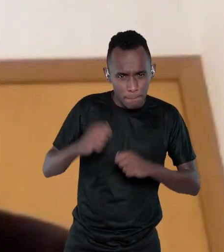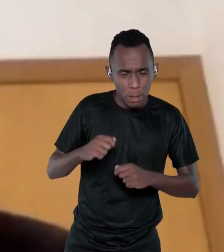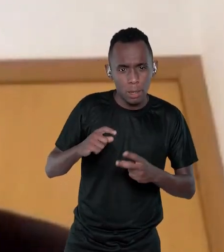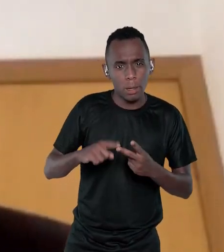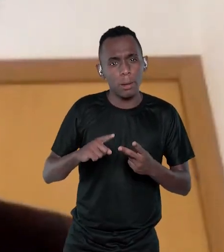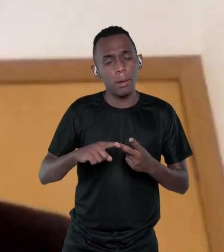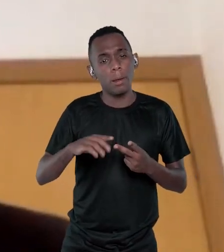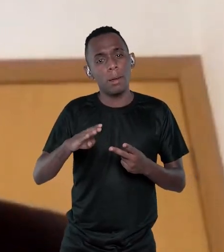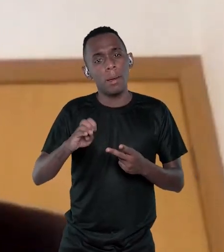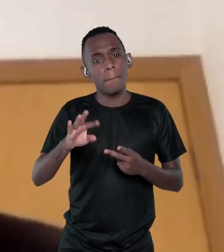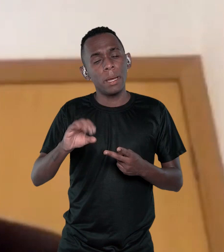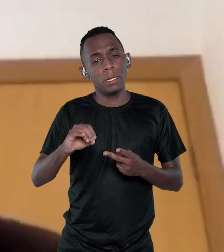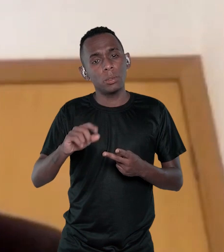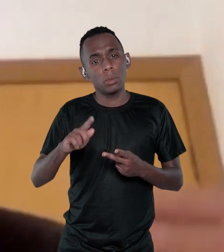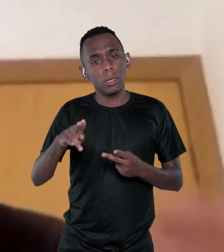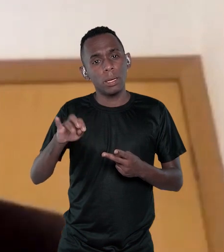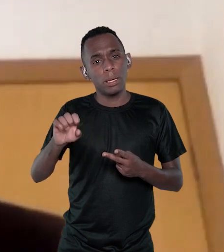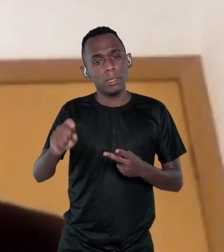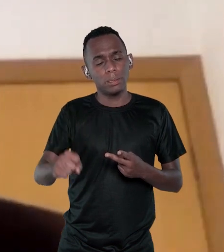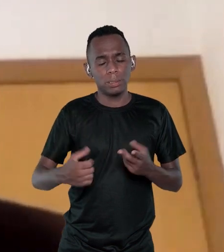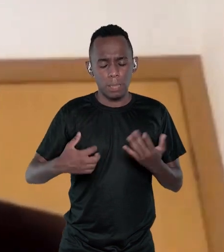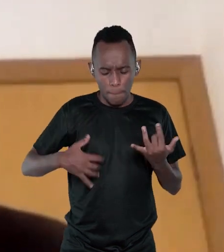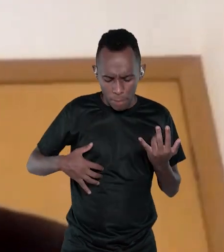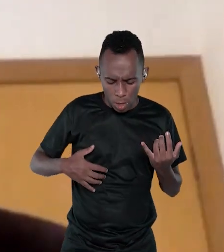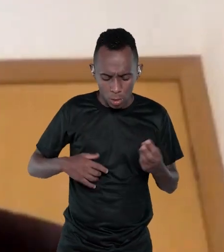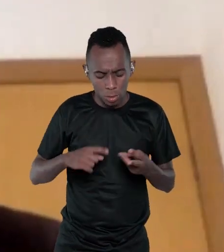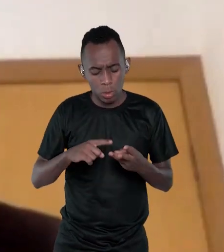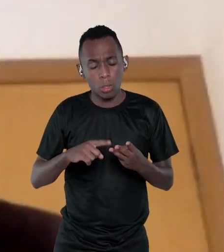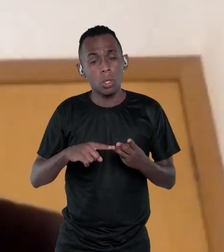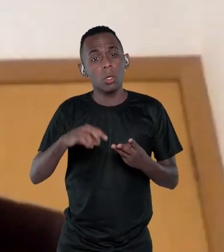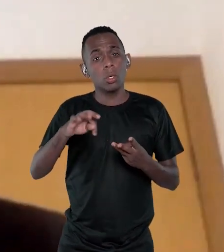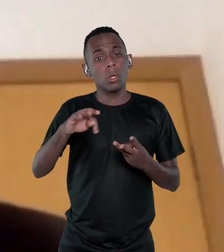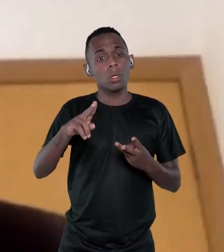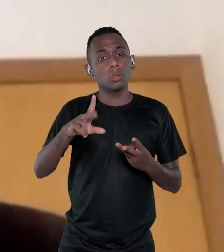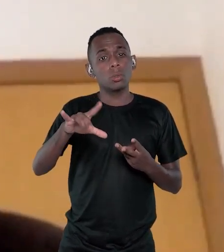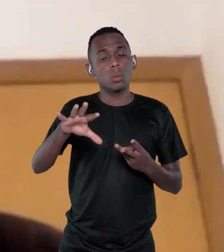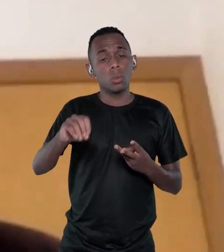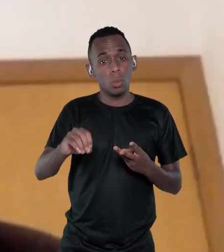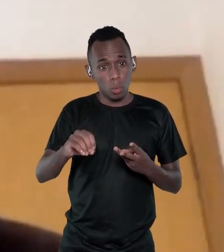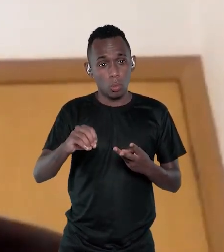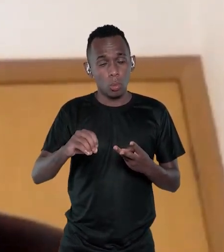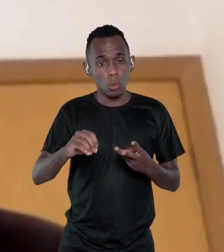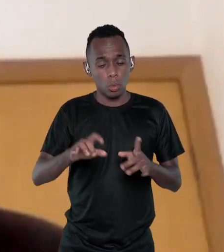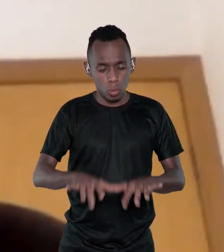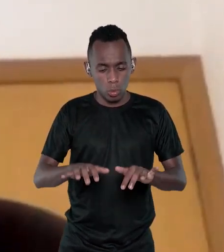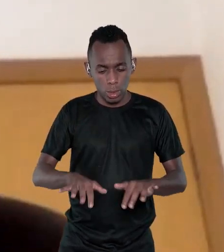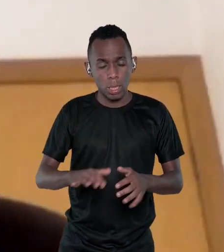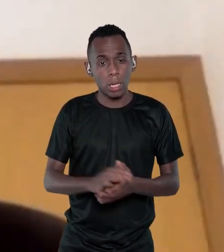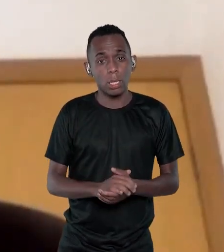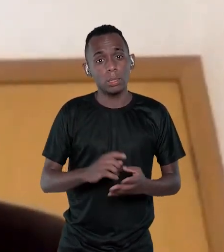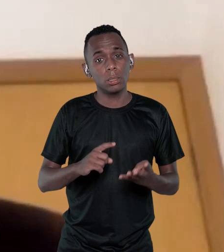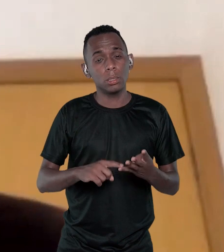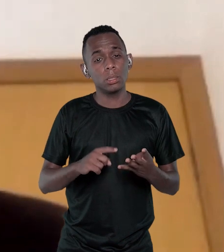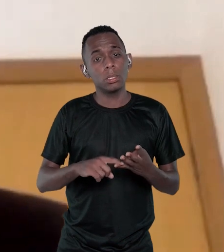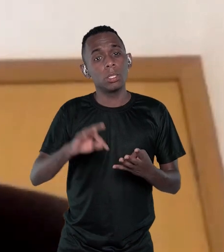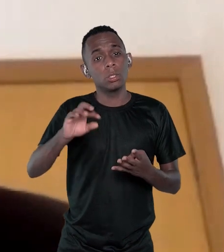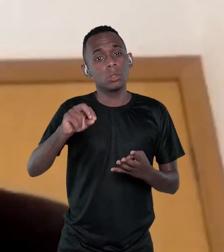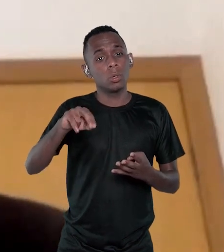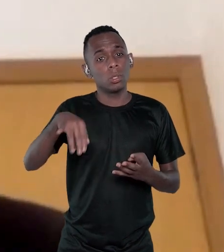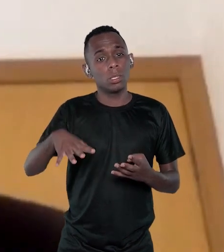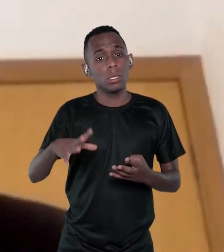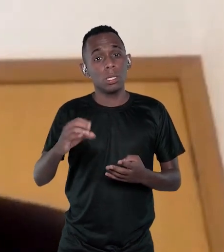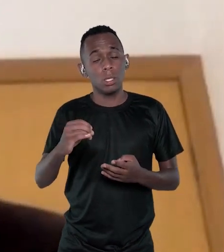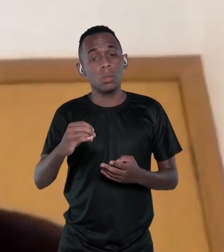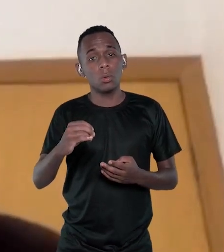era Cirlã na bateria, Beto Guedes no contrabaixo, era Túlio Mourão